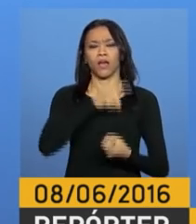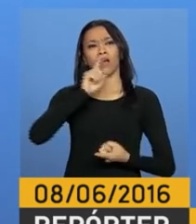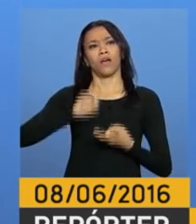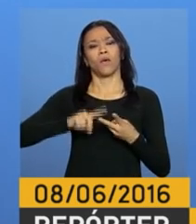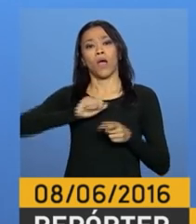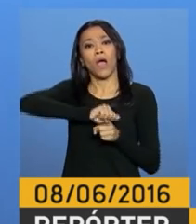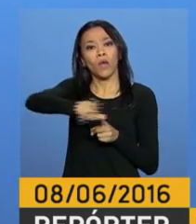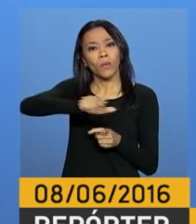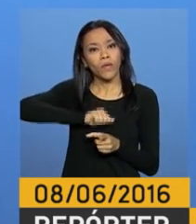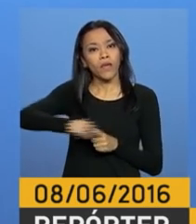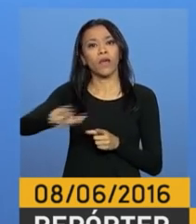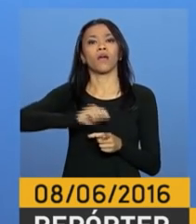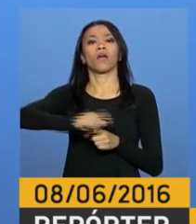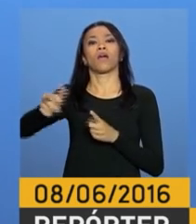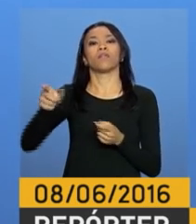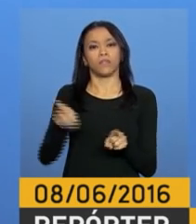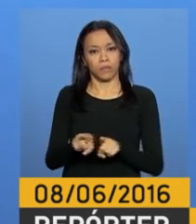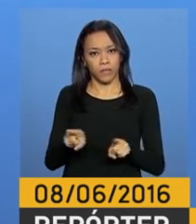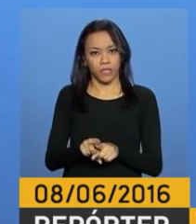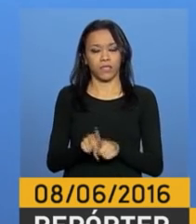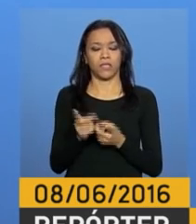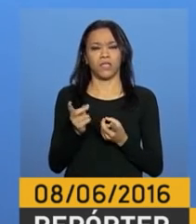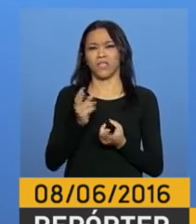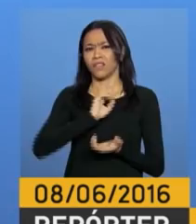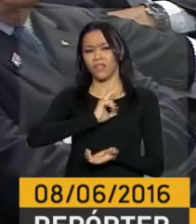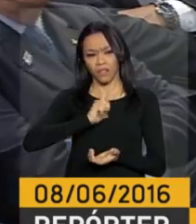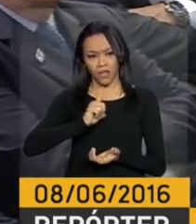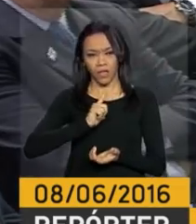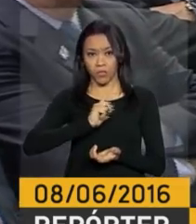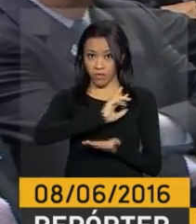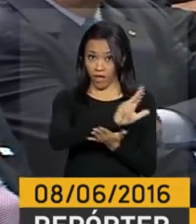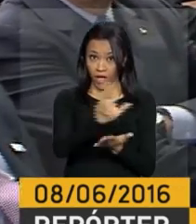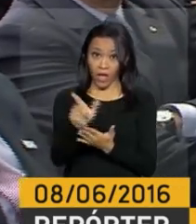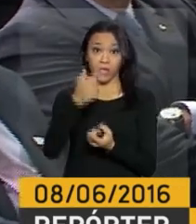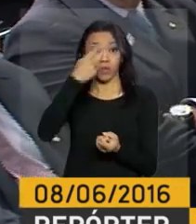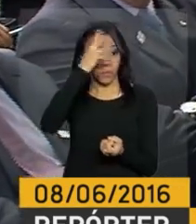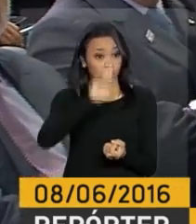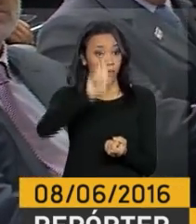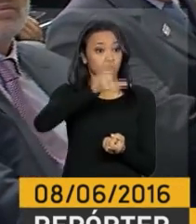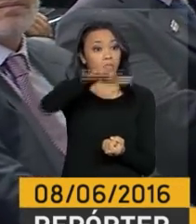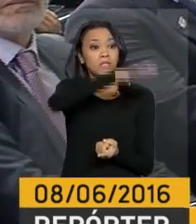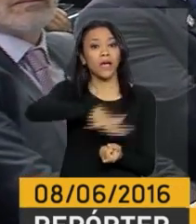locadoras temos aqui entidades representativas da Educação